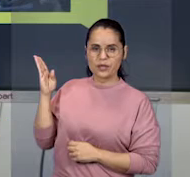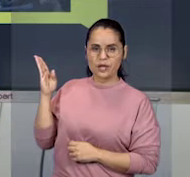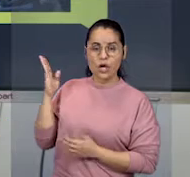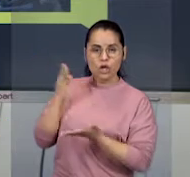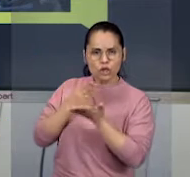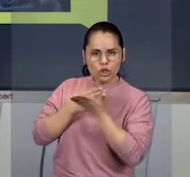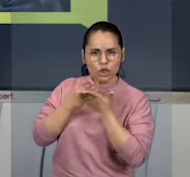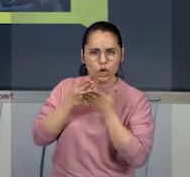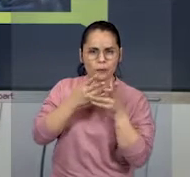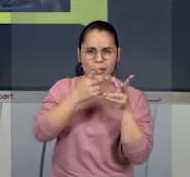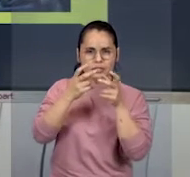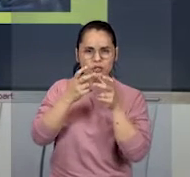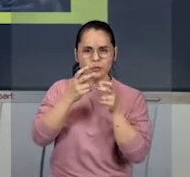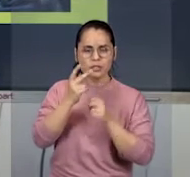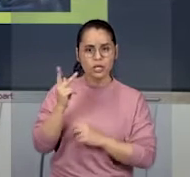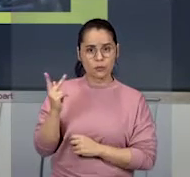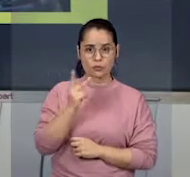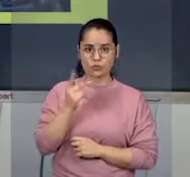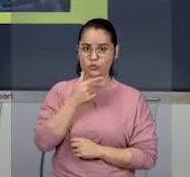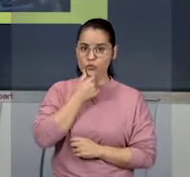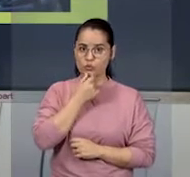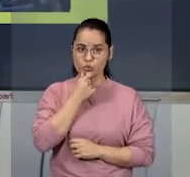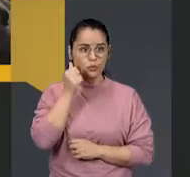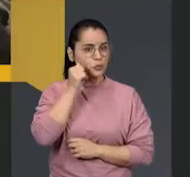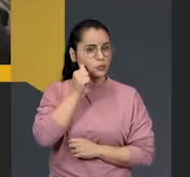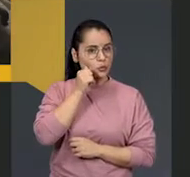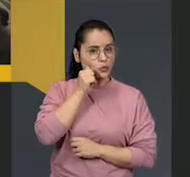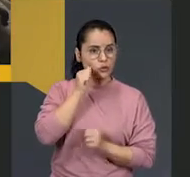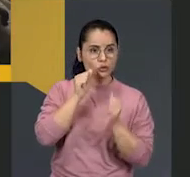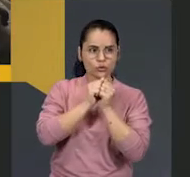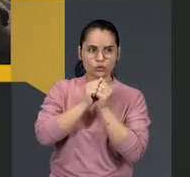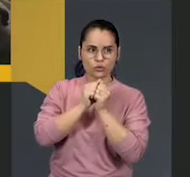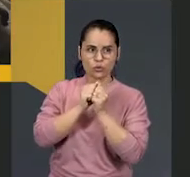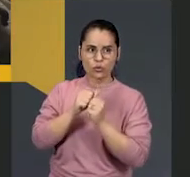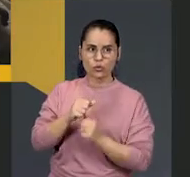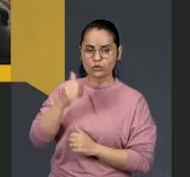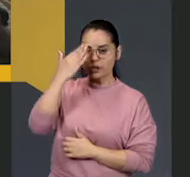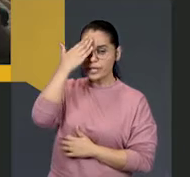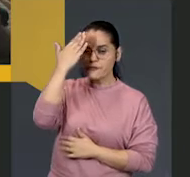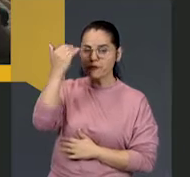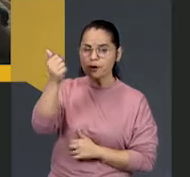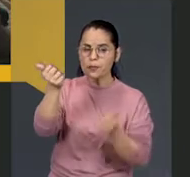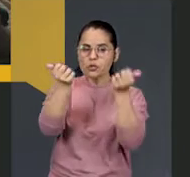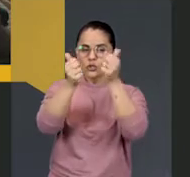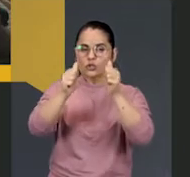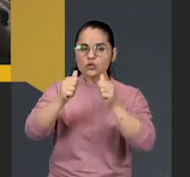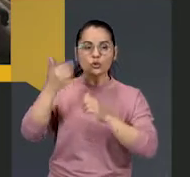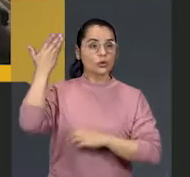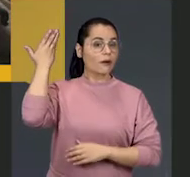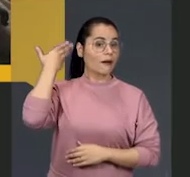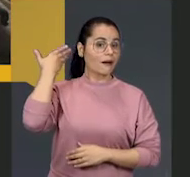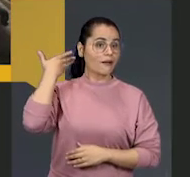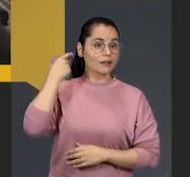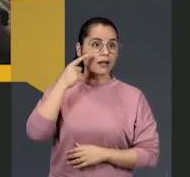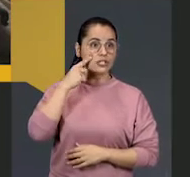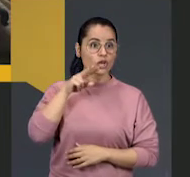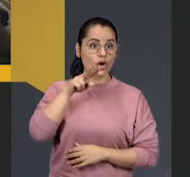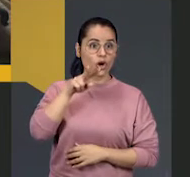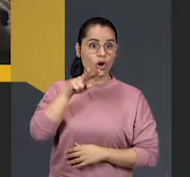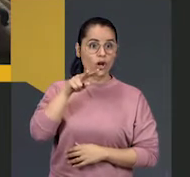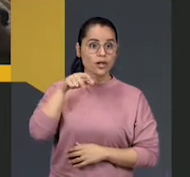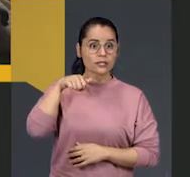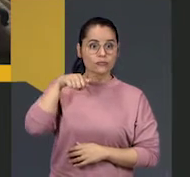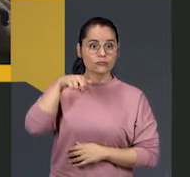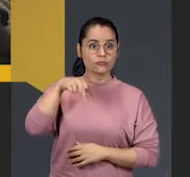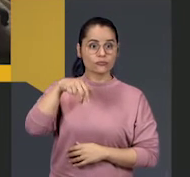de cantores e atrás deles tem uma famosa escultura e a gente vê nas escadas